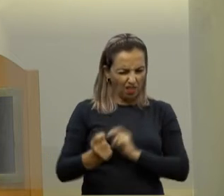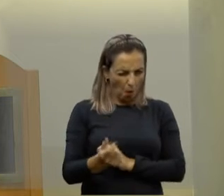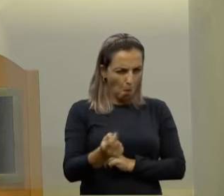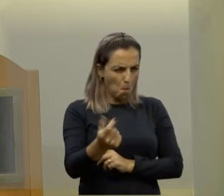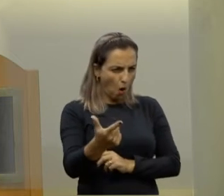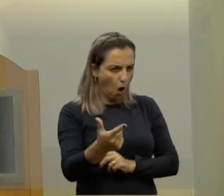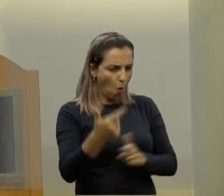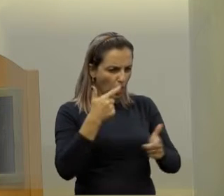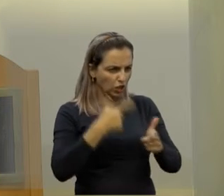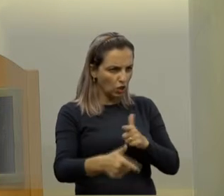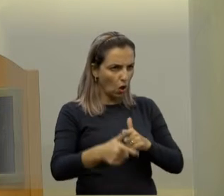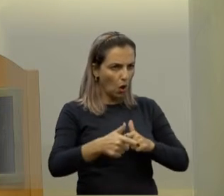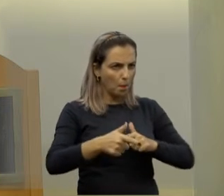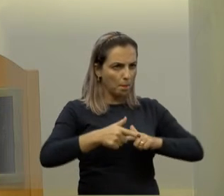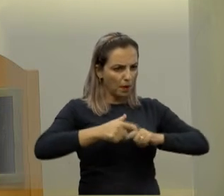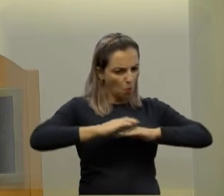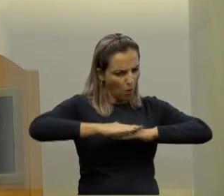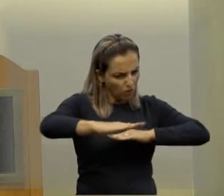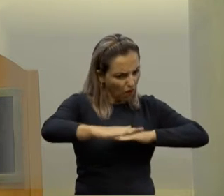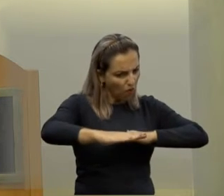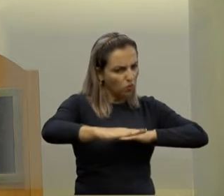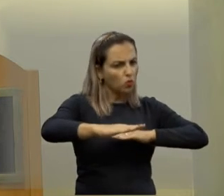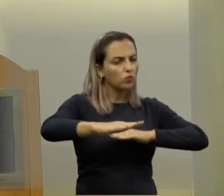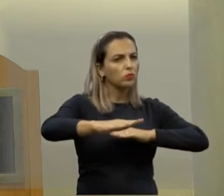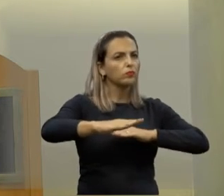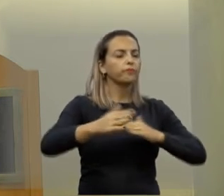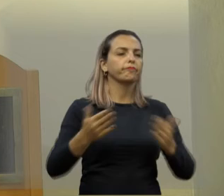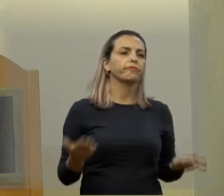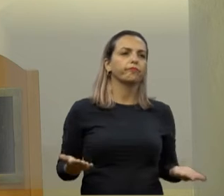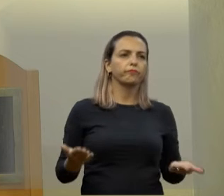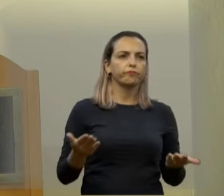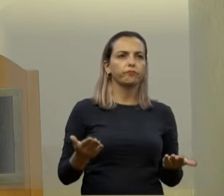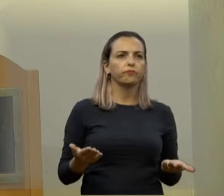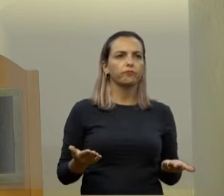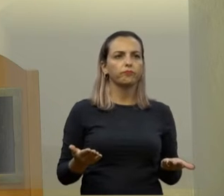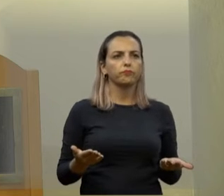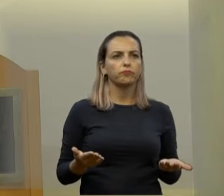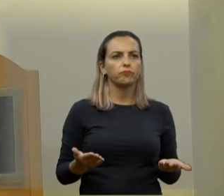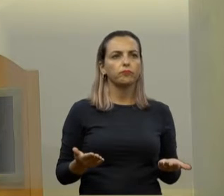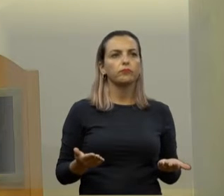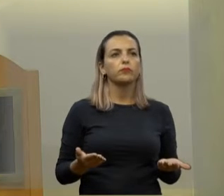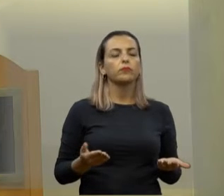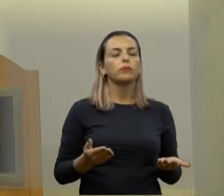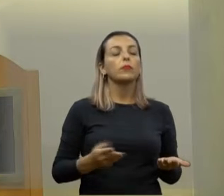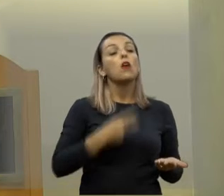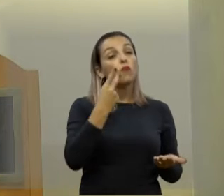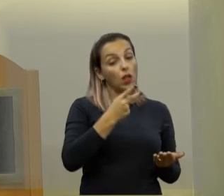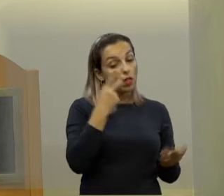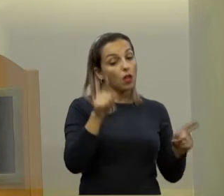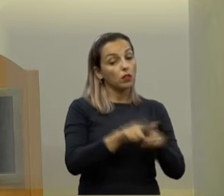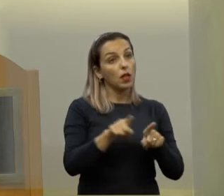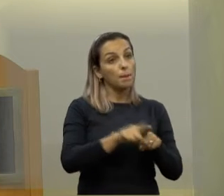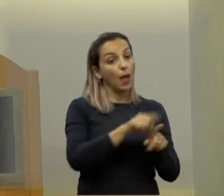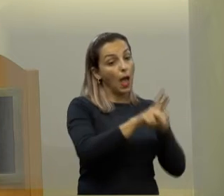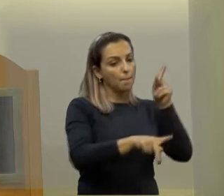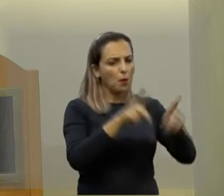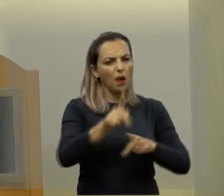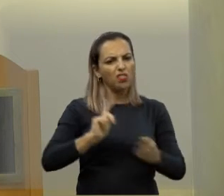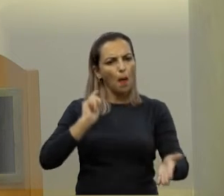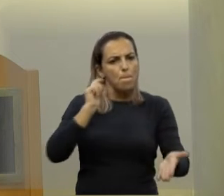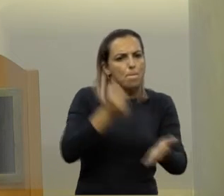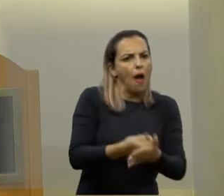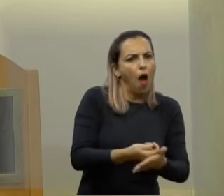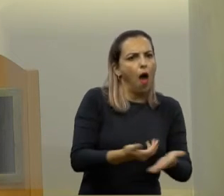sobrou as fotos de nossa cidade se alguém da empresa também disse que o município que vai pagar a